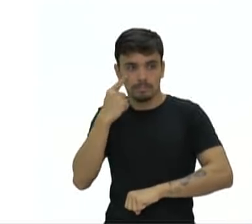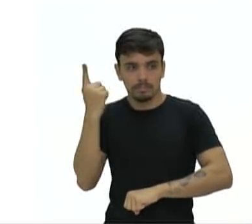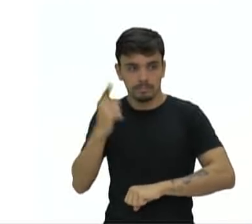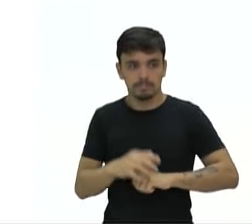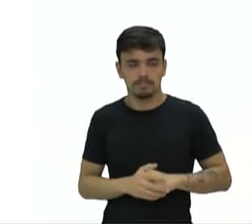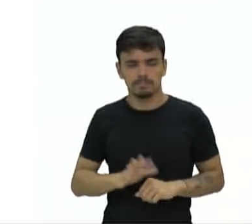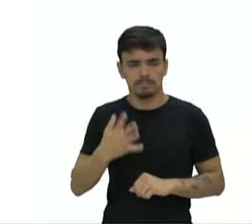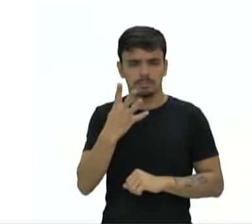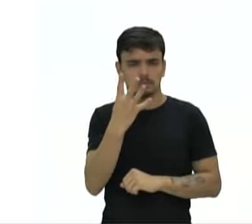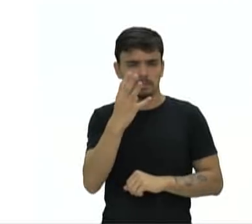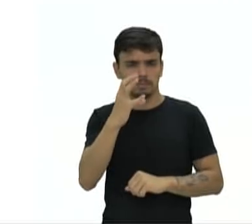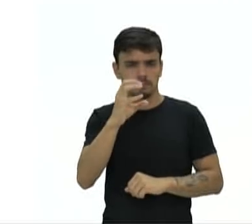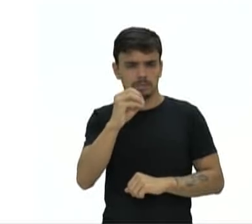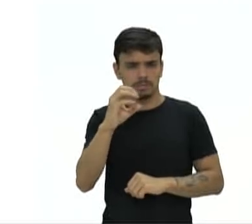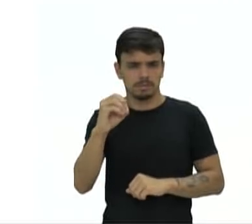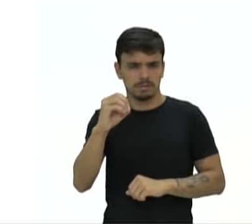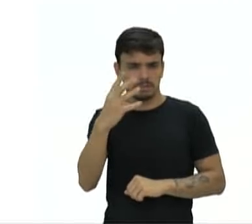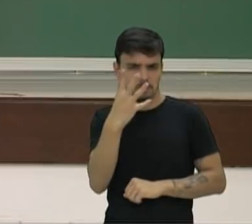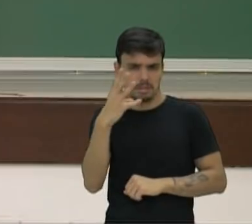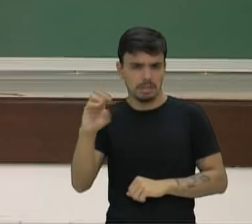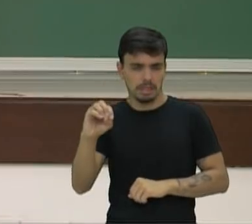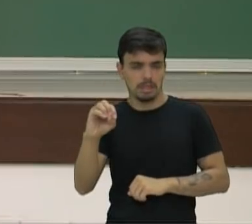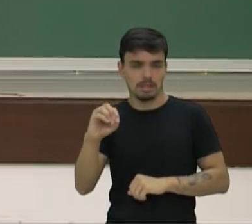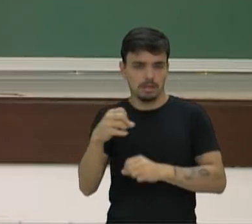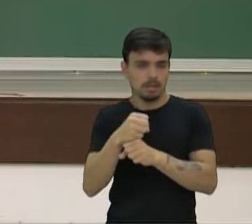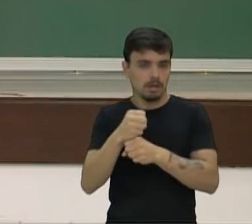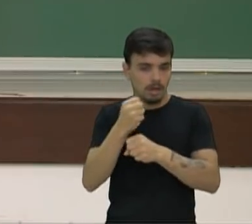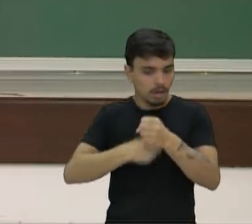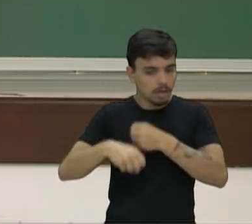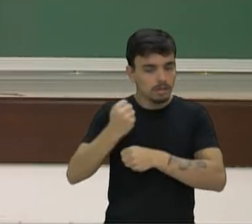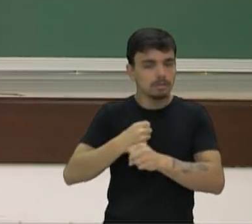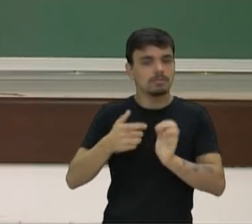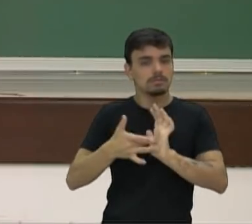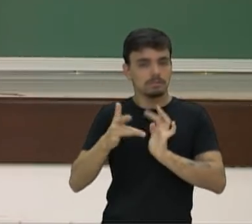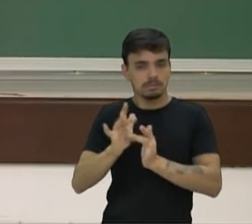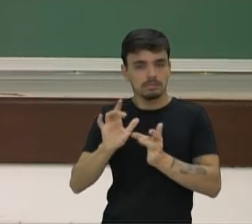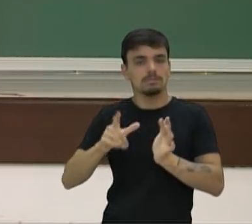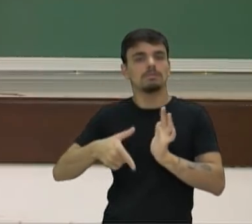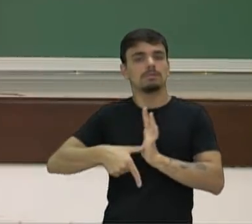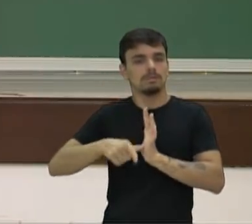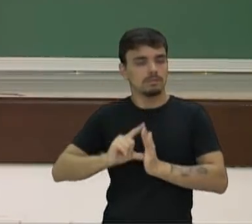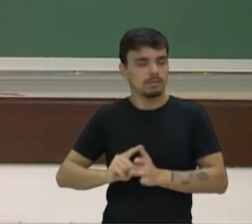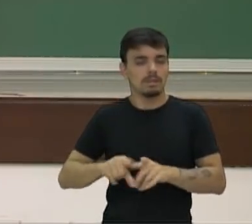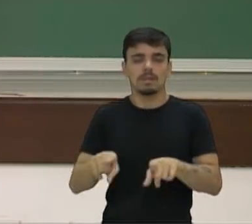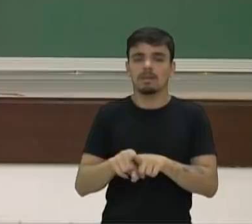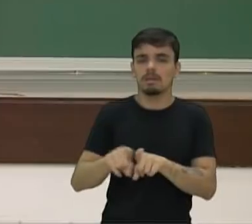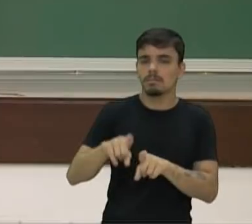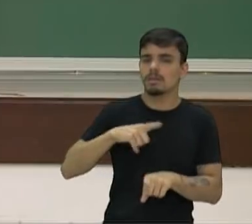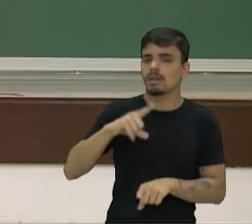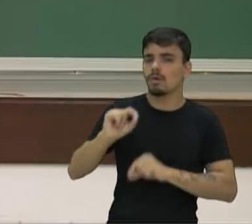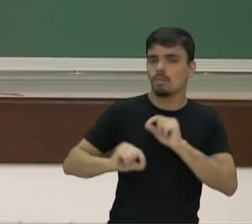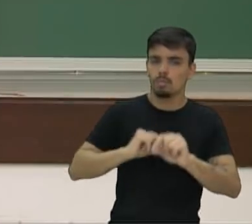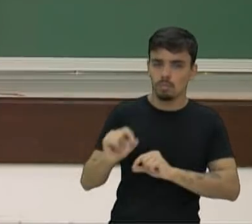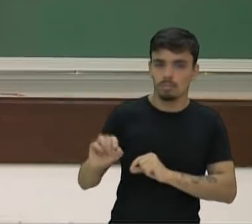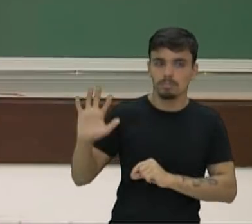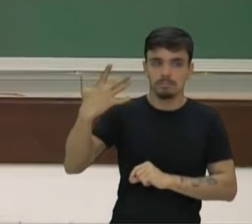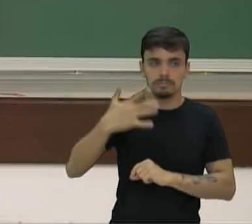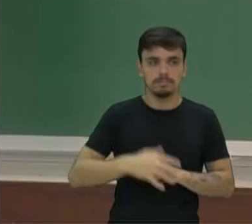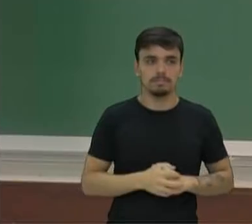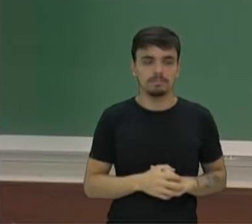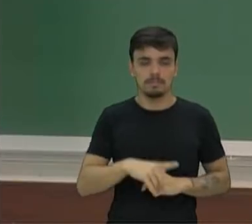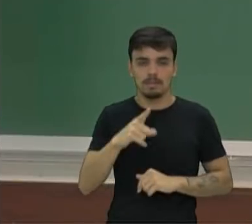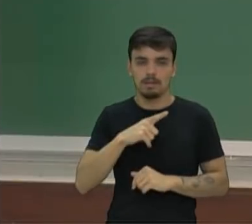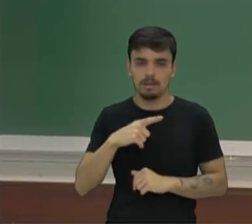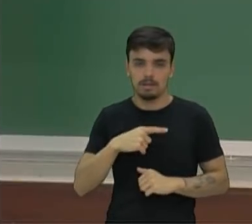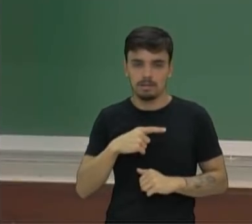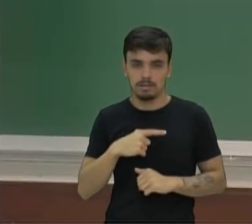cerca de 440 a.C. no Museu Nacional de Atenas. E tem um caso que é o que a gente chama, é a exceção,